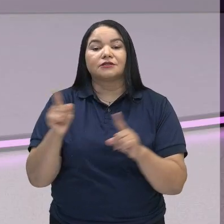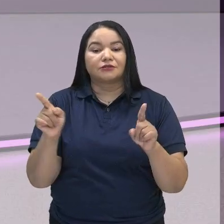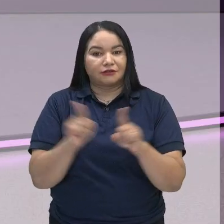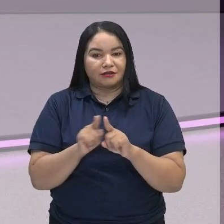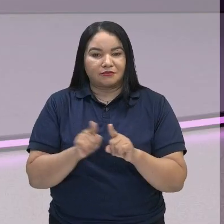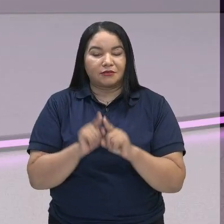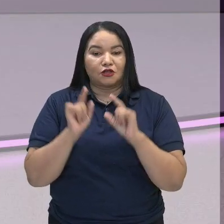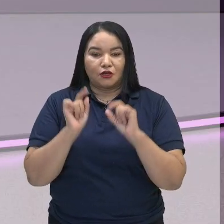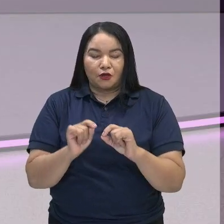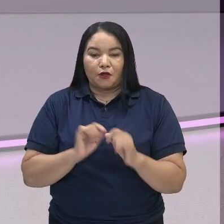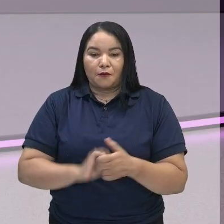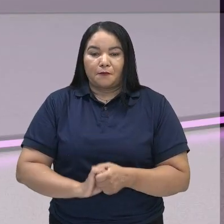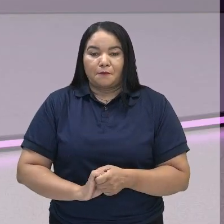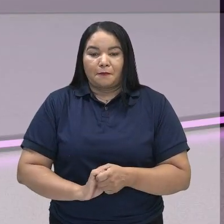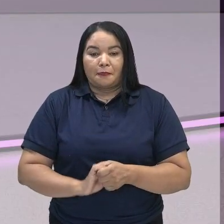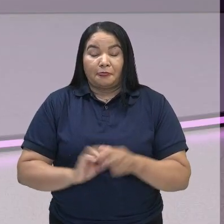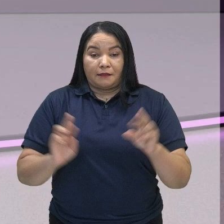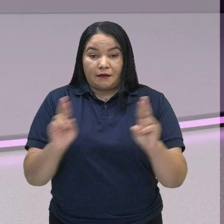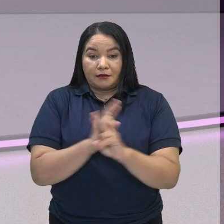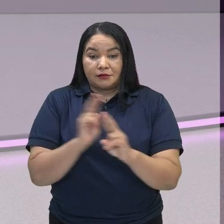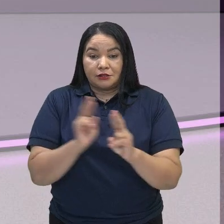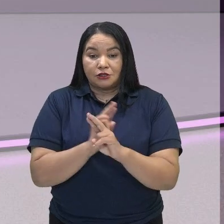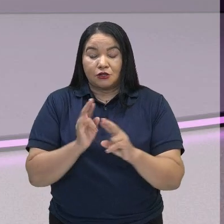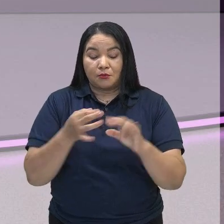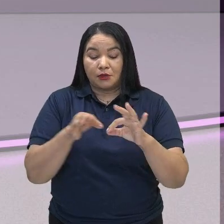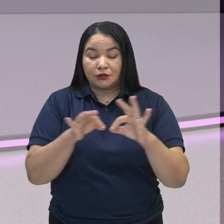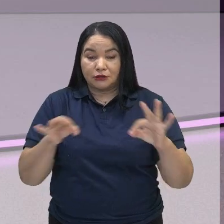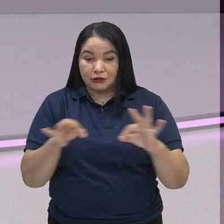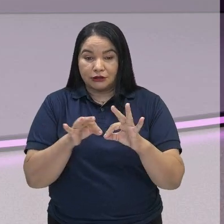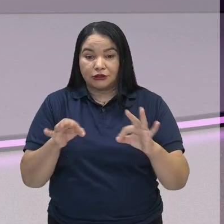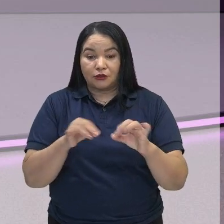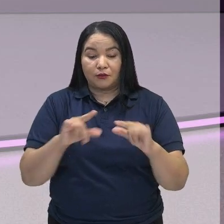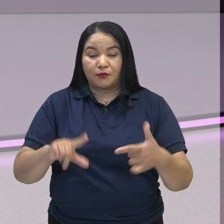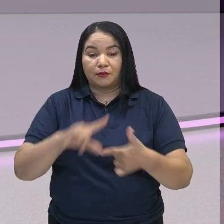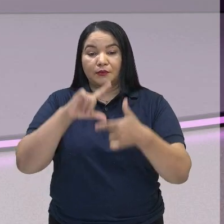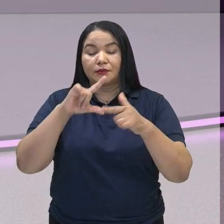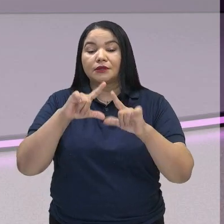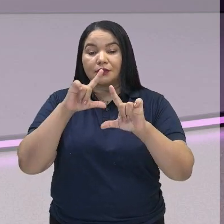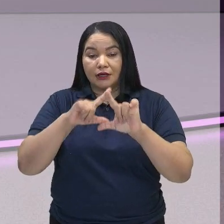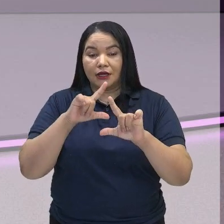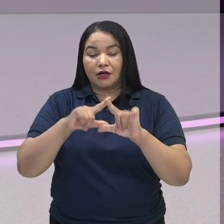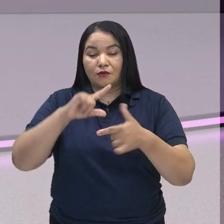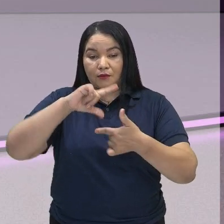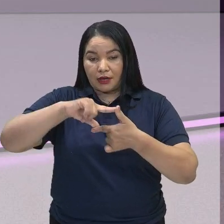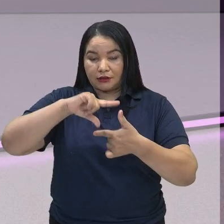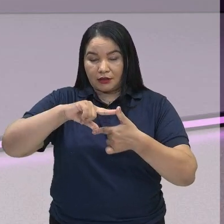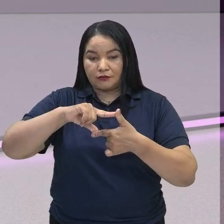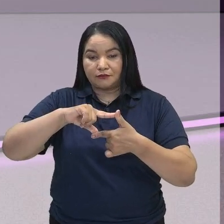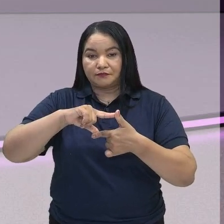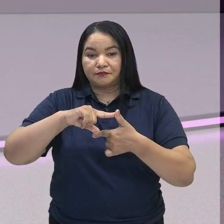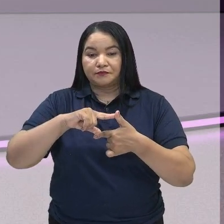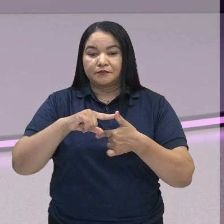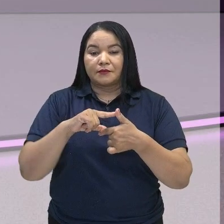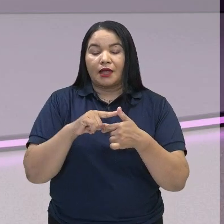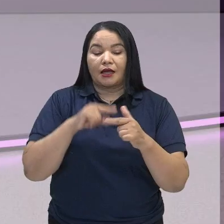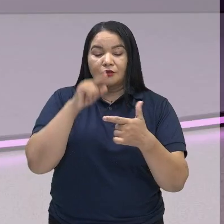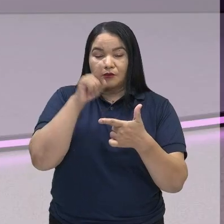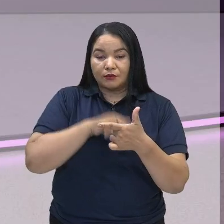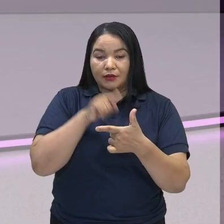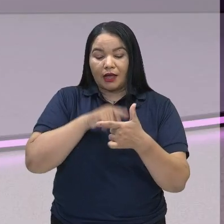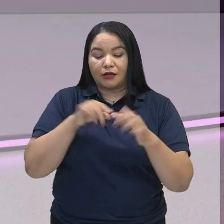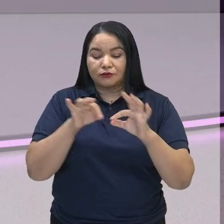né, que relaciona aí as medidas dos lados de um triângulo retângulo, tá bom? Ou seja, falei triângulo retângulo,